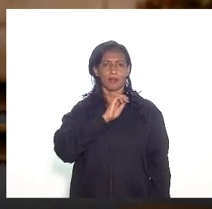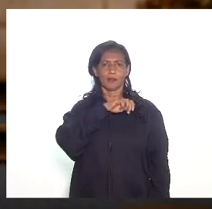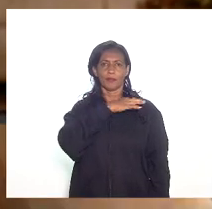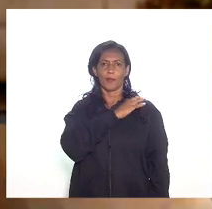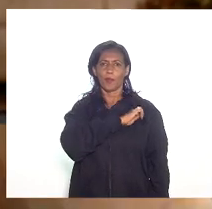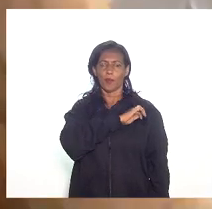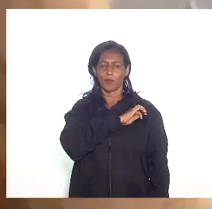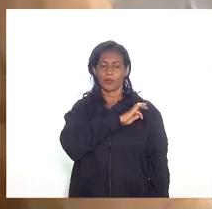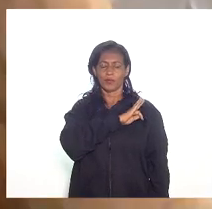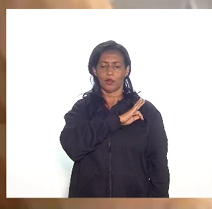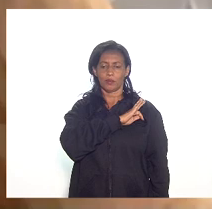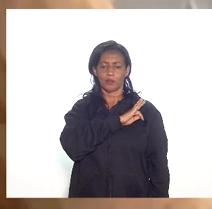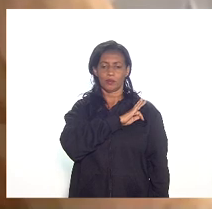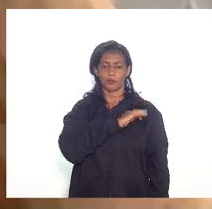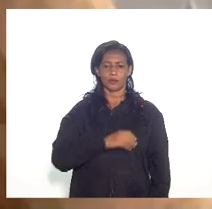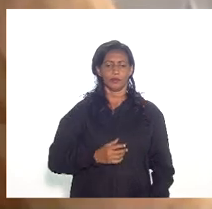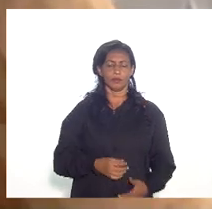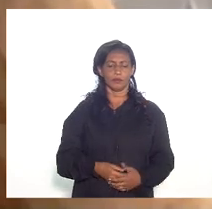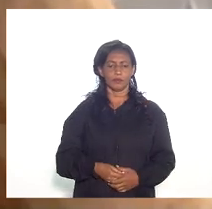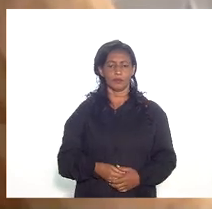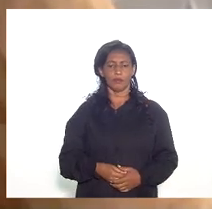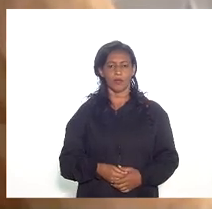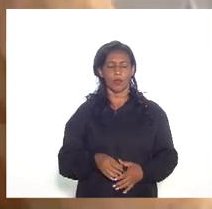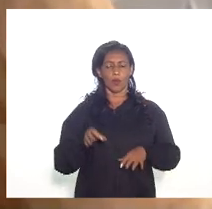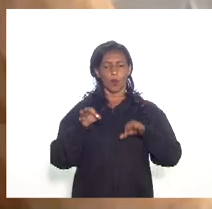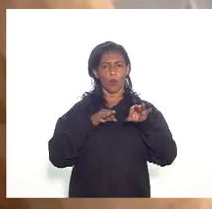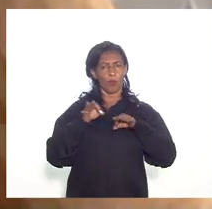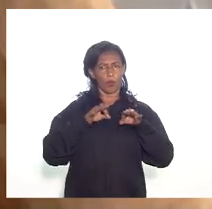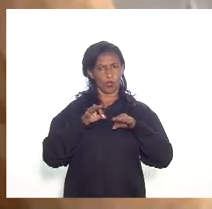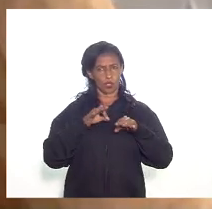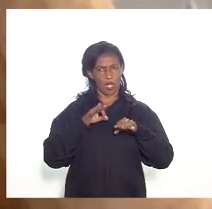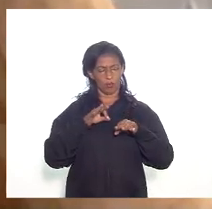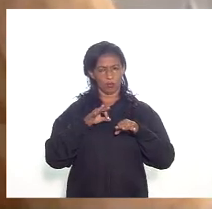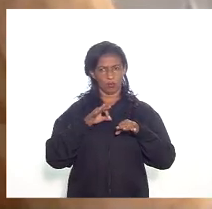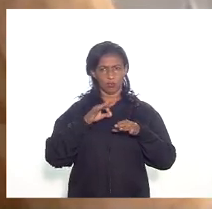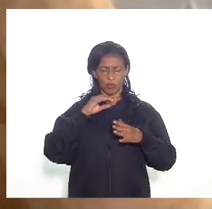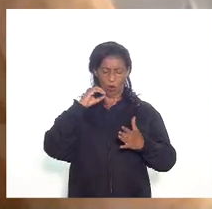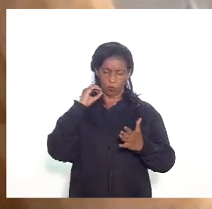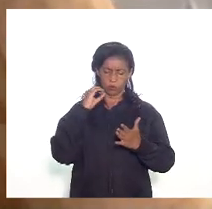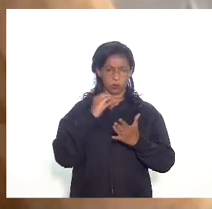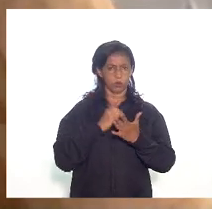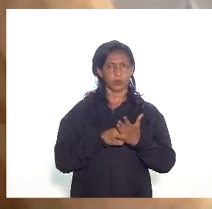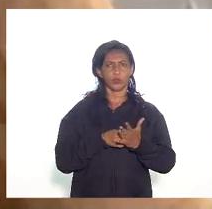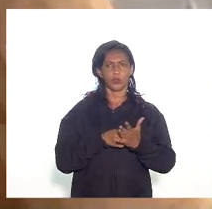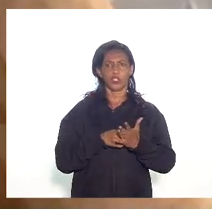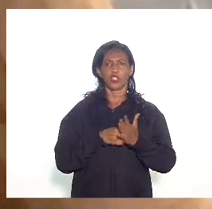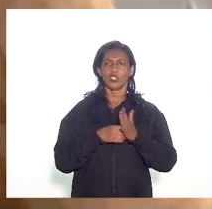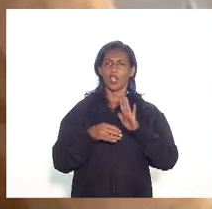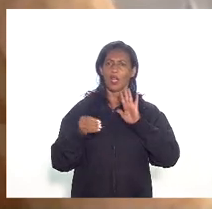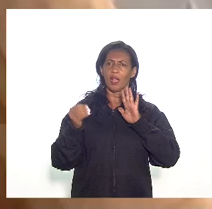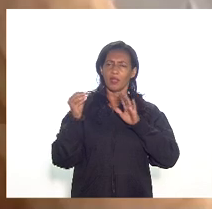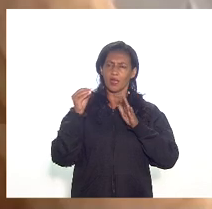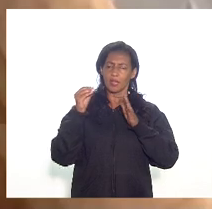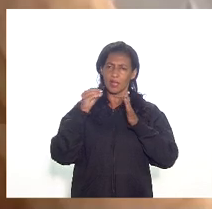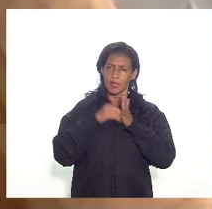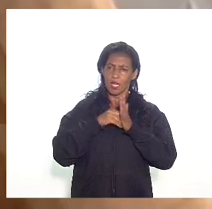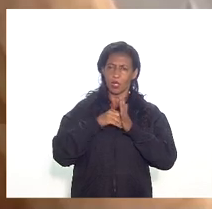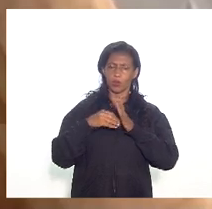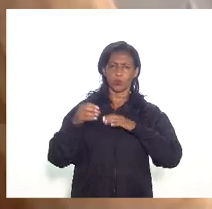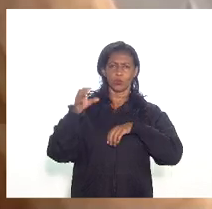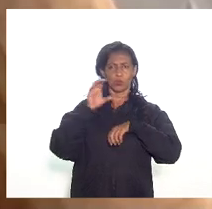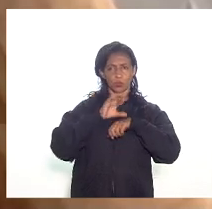o projeto original ele tratava de questões já previstas na constituição eu quero dizer que eu me